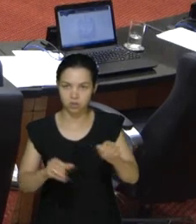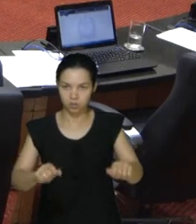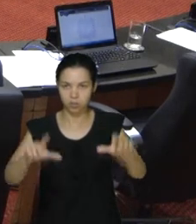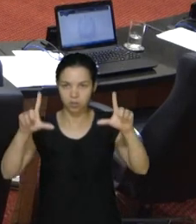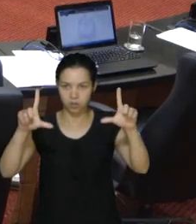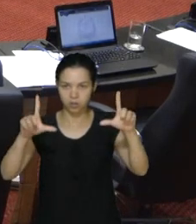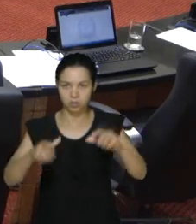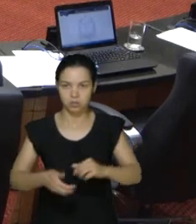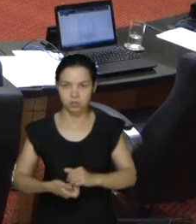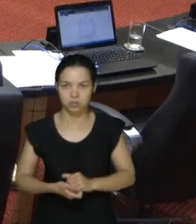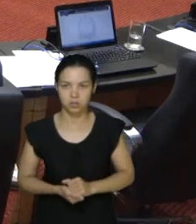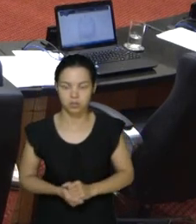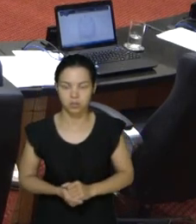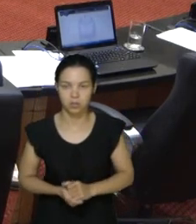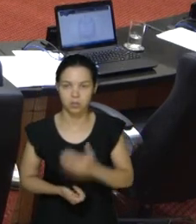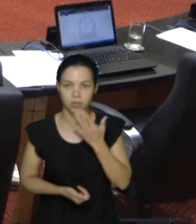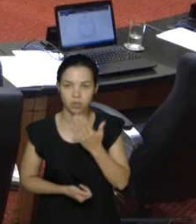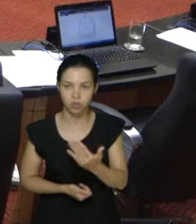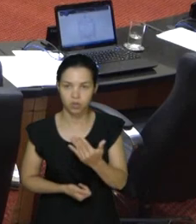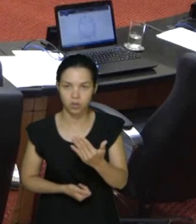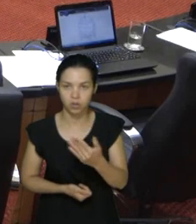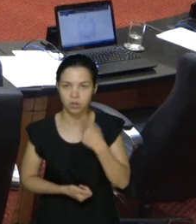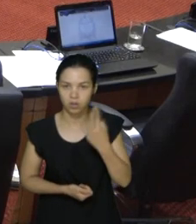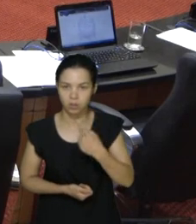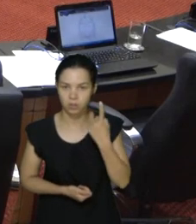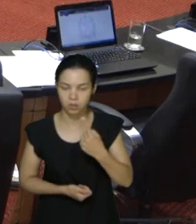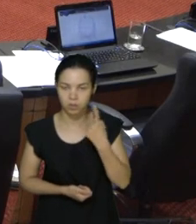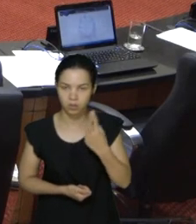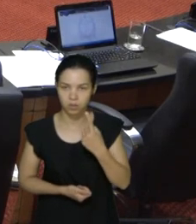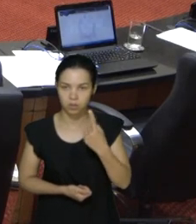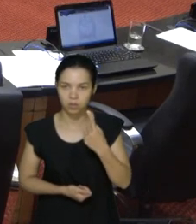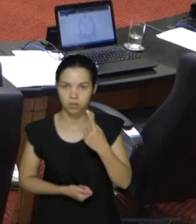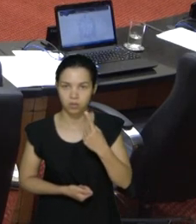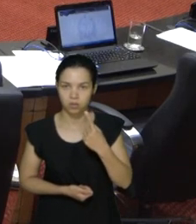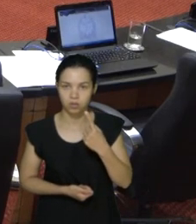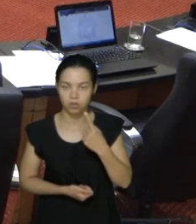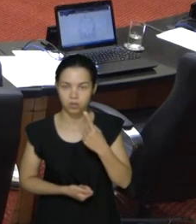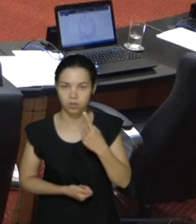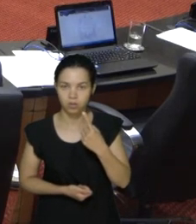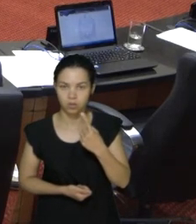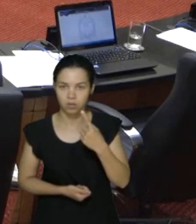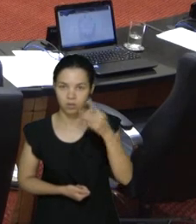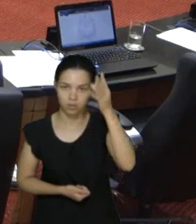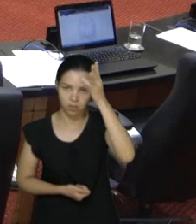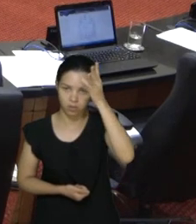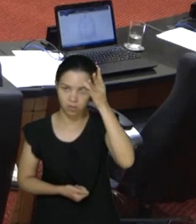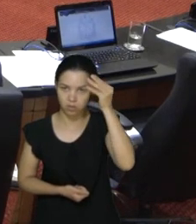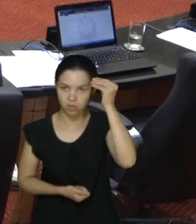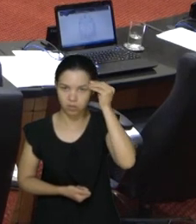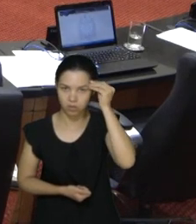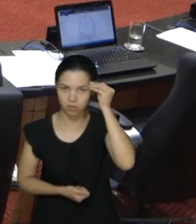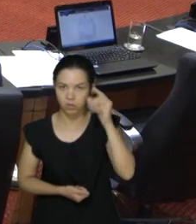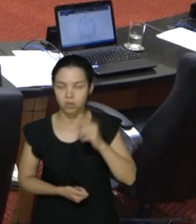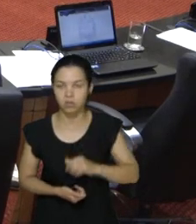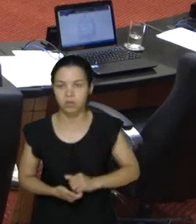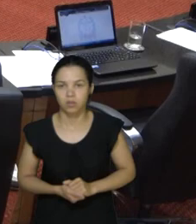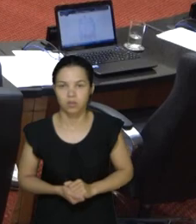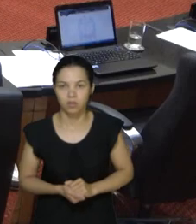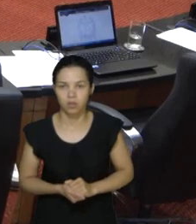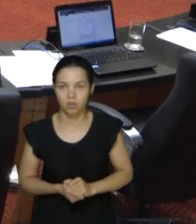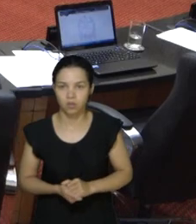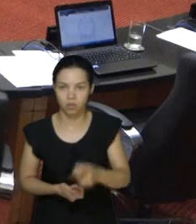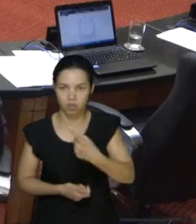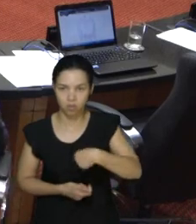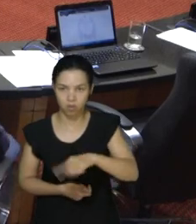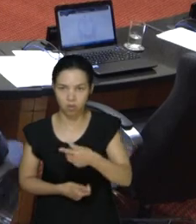no painel, pedida pela deputada Luciane Carminati. Deputados, nós vamos votar o projeto